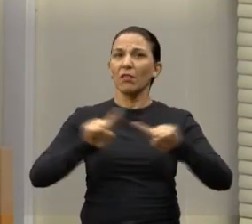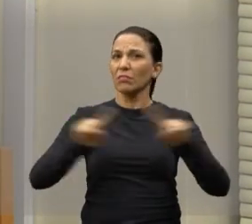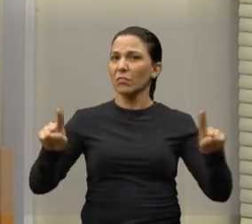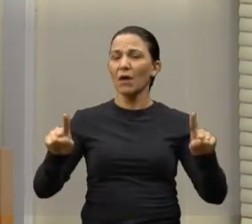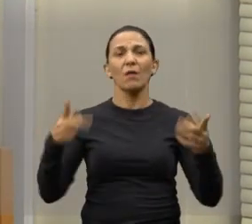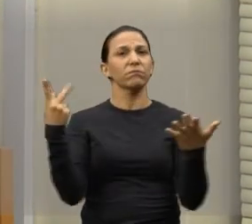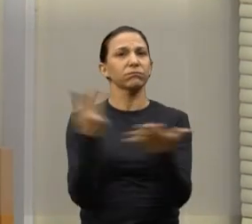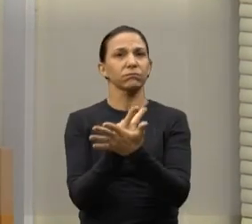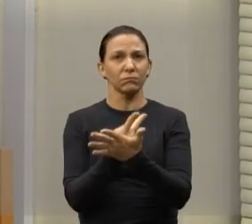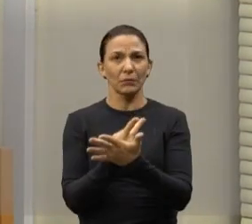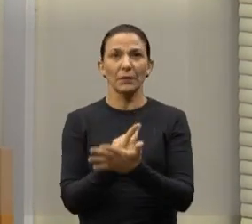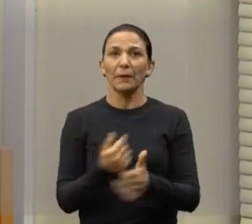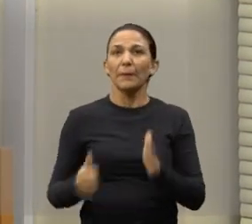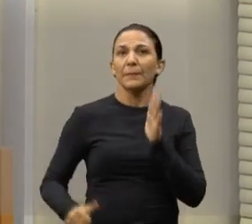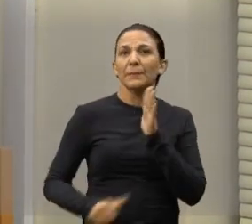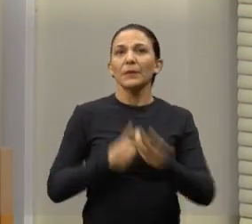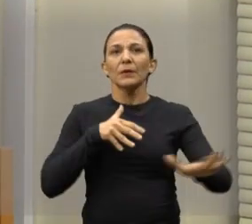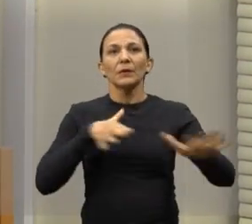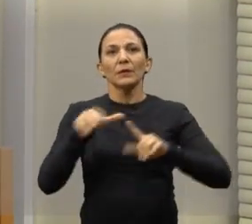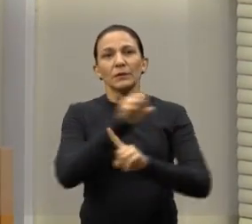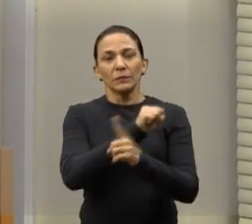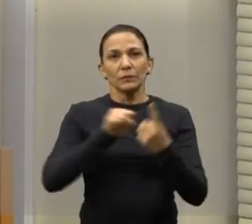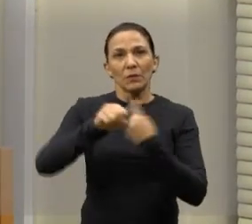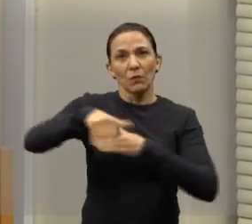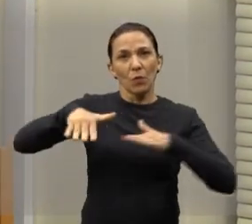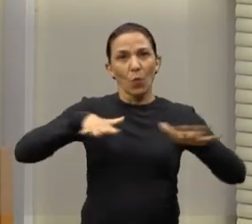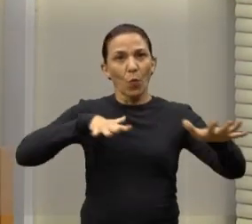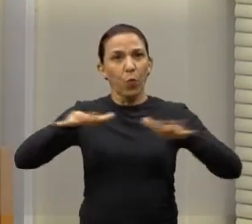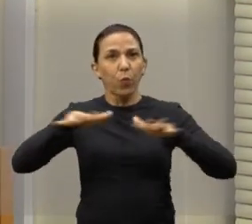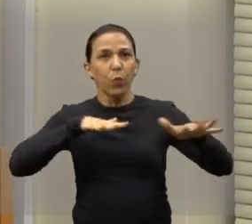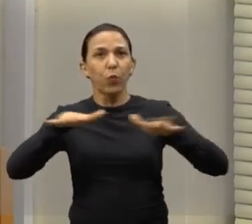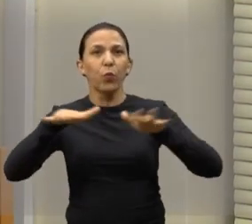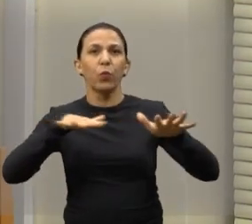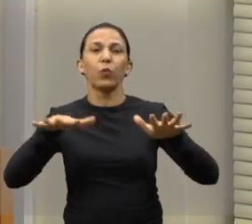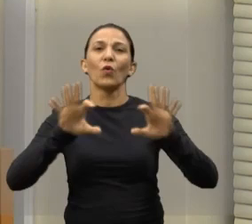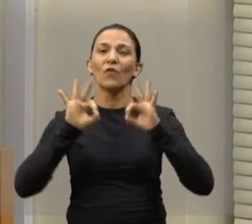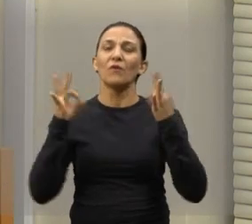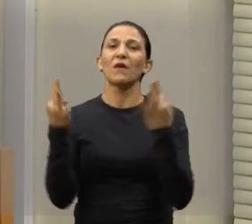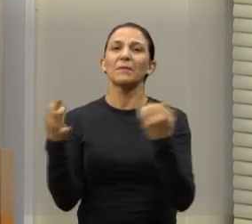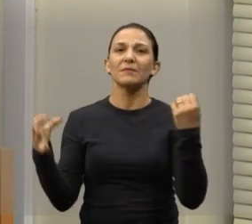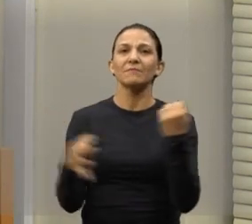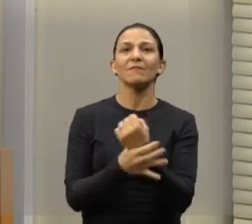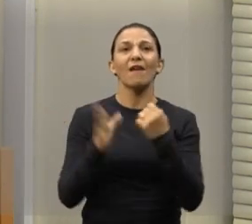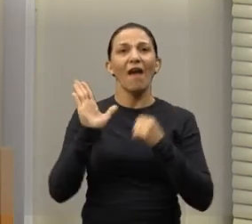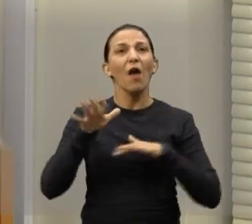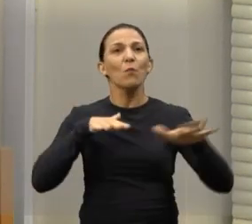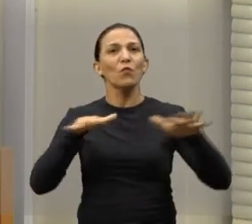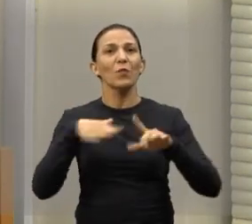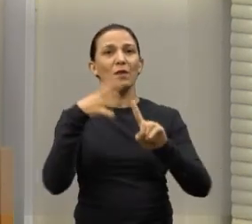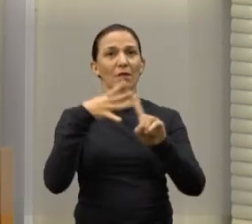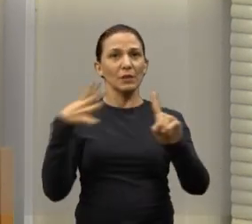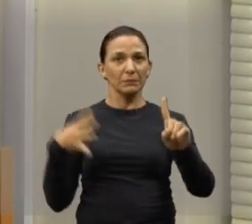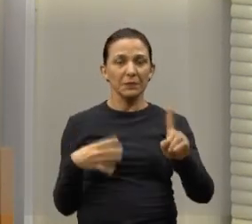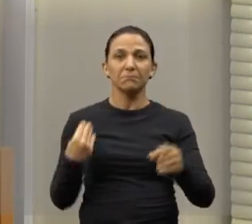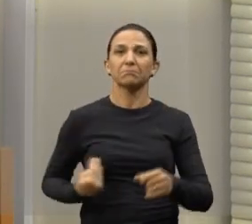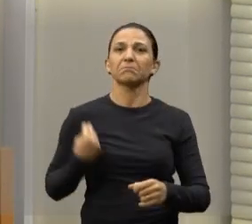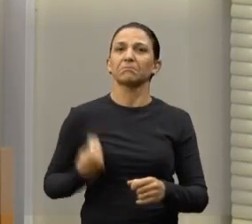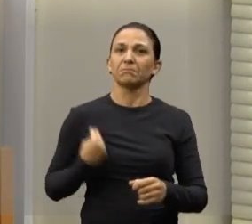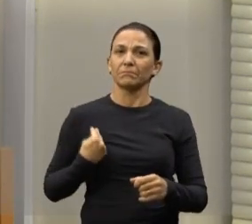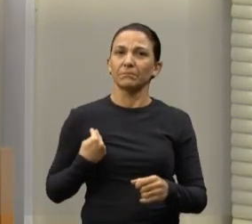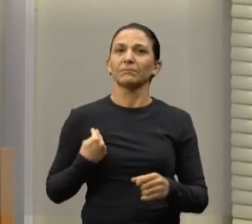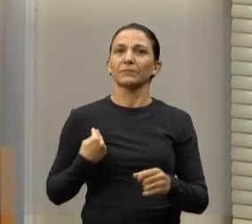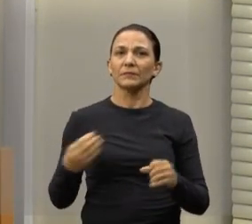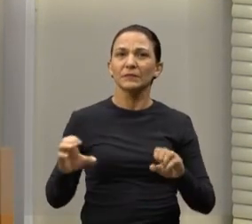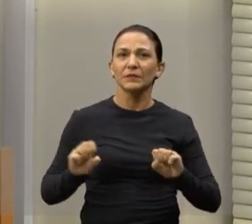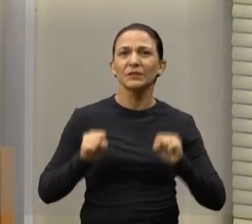o primeiro o primeiro movimento social que sai às ruas em defesa da família é o movimento LGBT sai em defesa